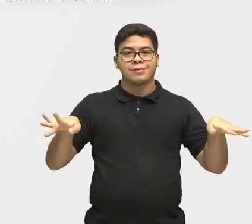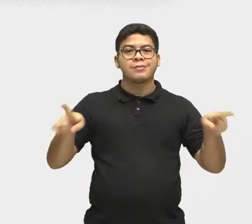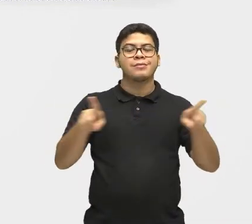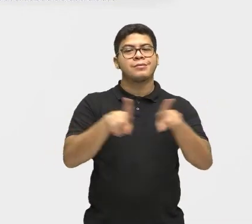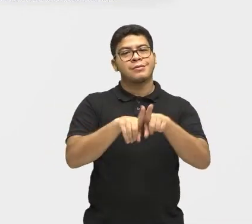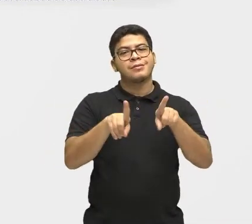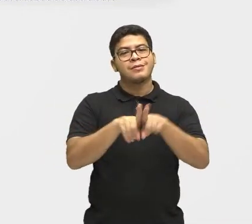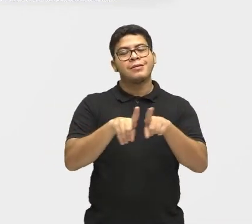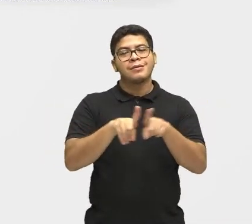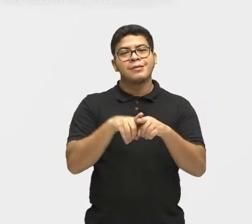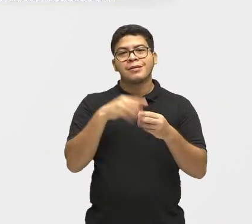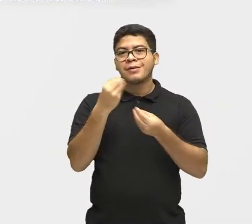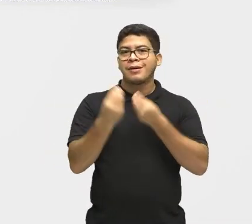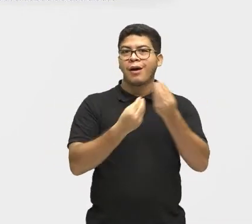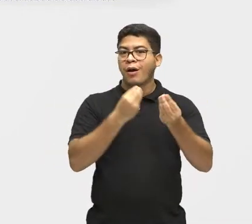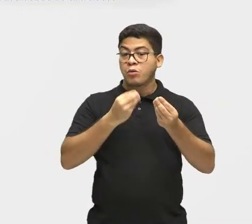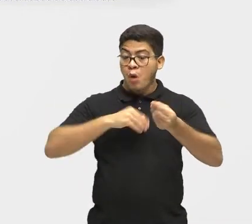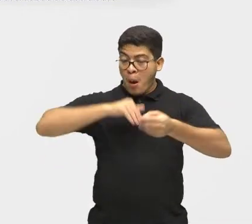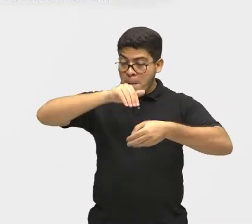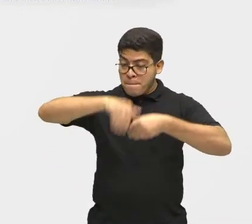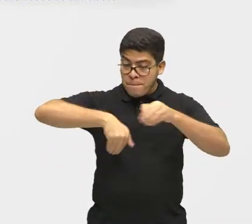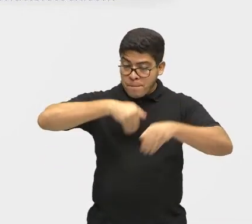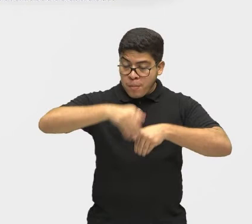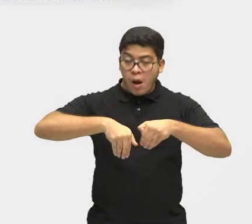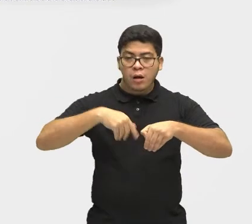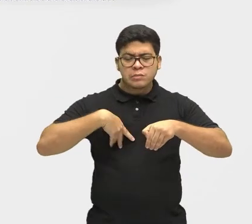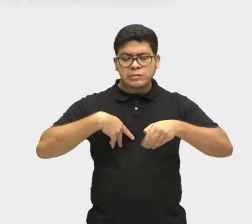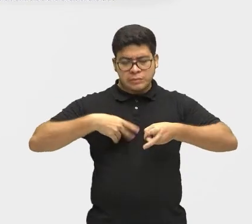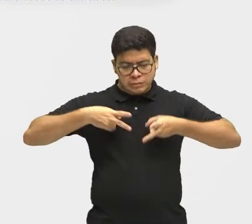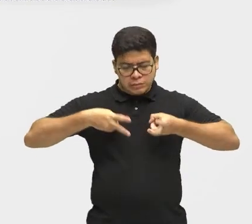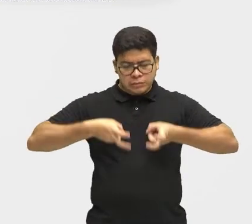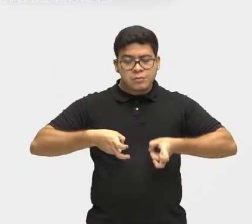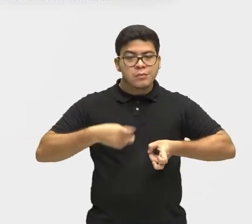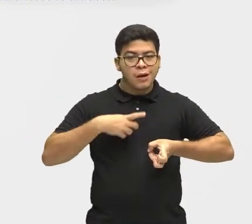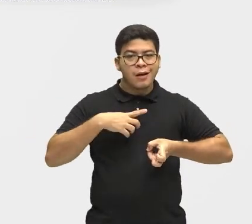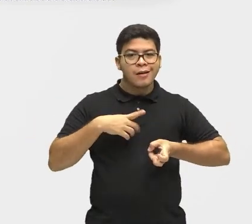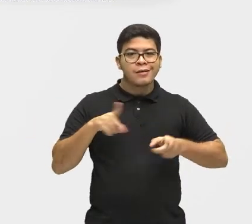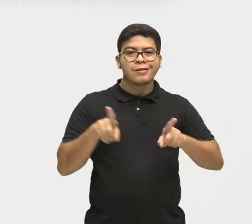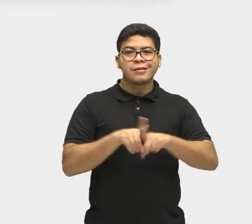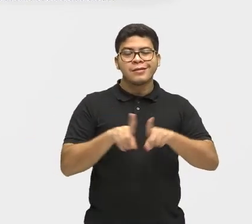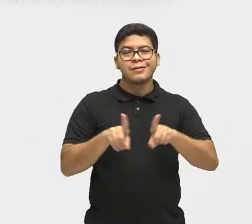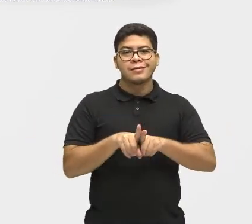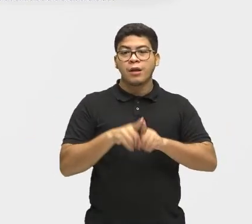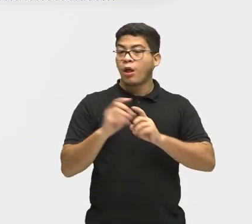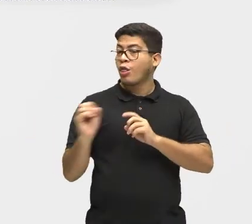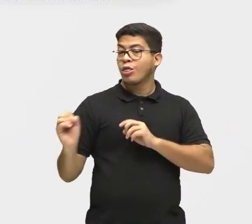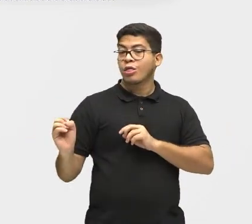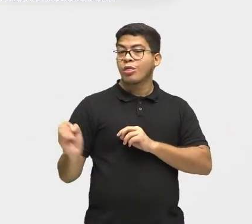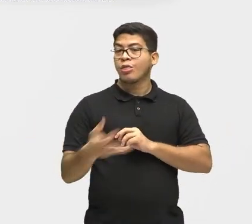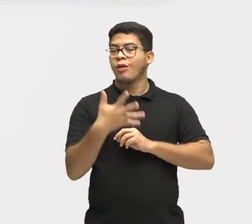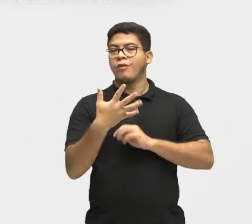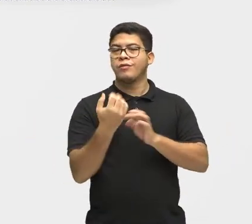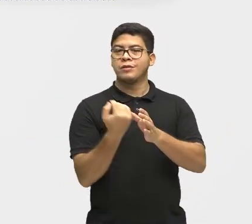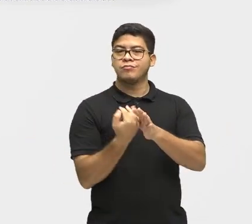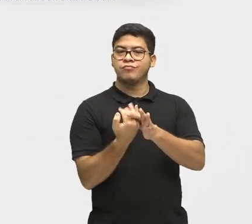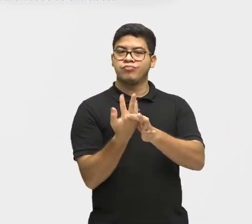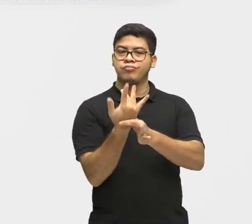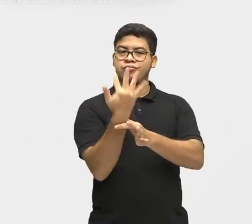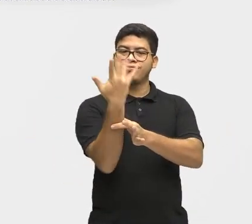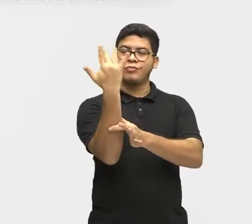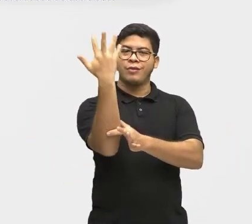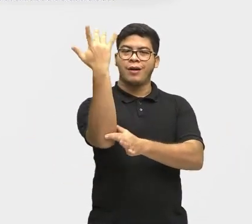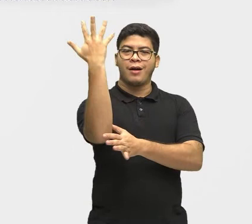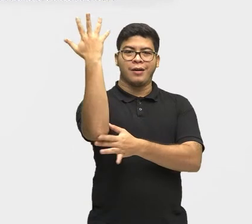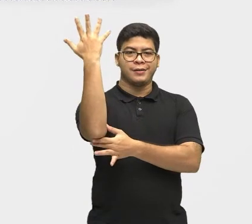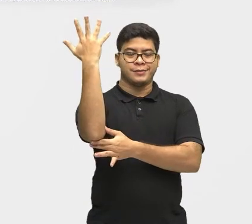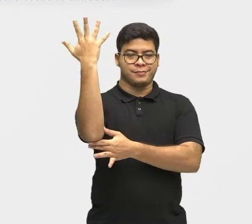outro lugar, cavam para guardar a semente e ali acaba surgindo uma nova planta. Então são muito